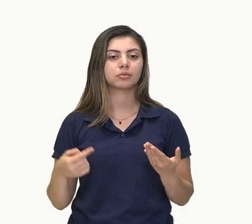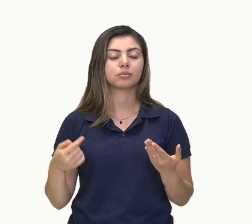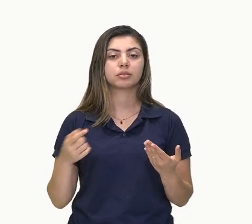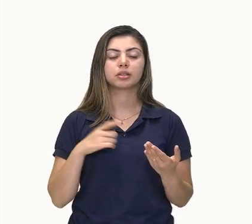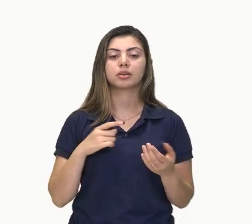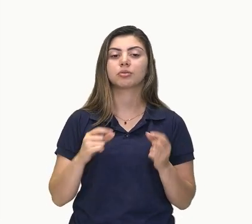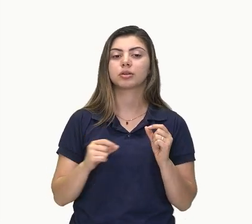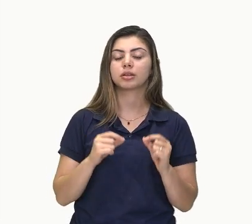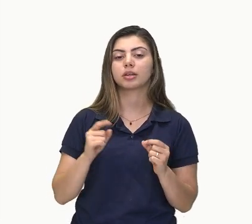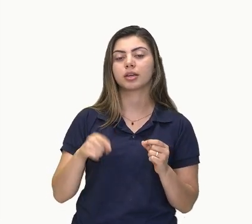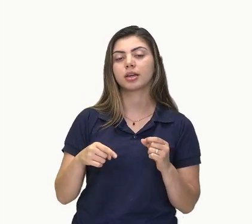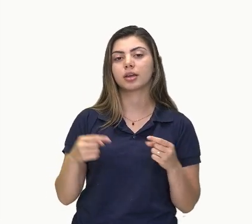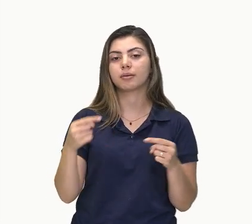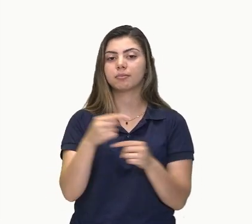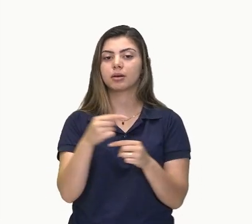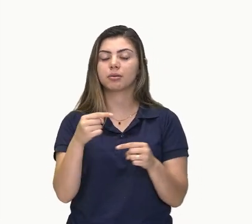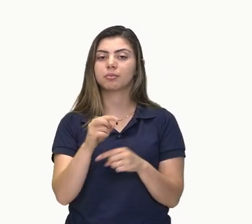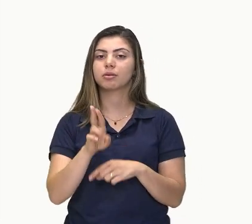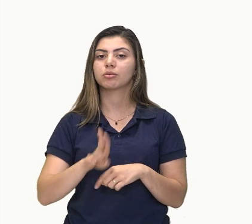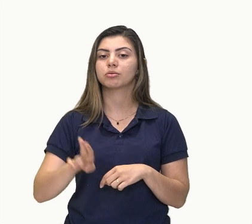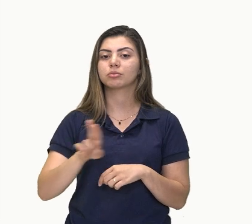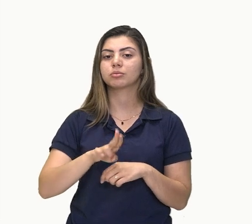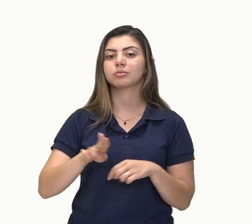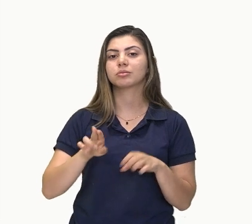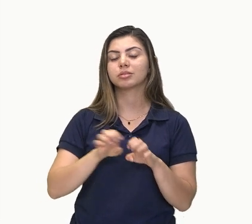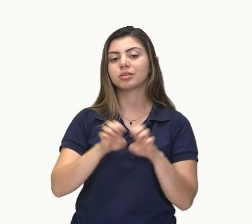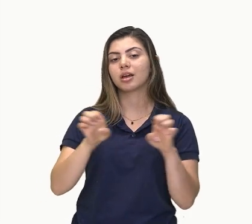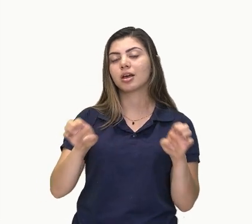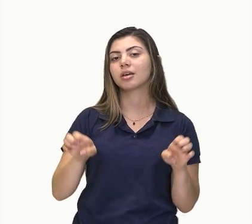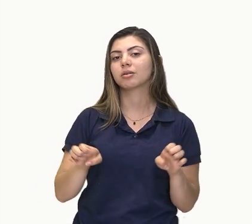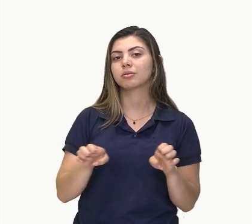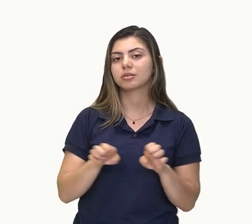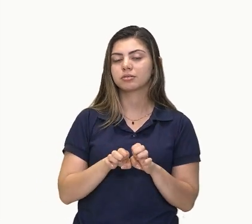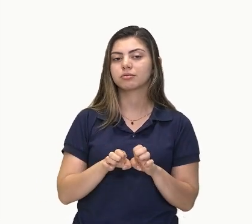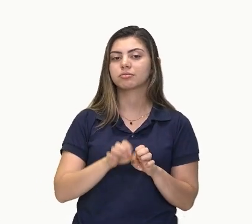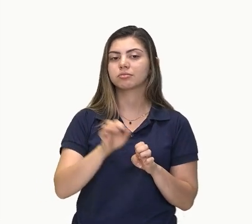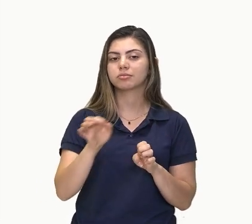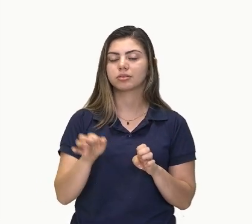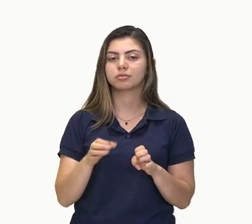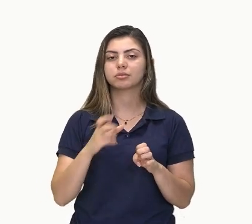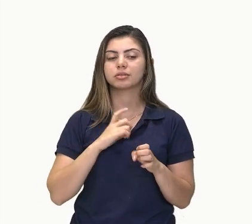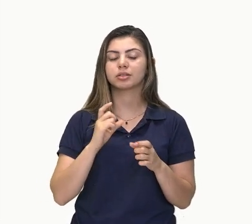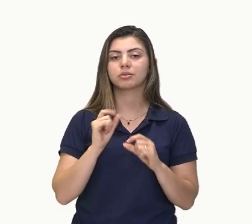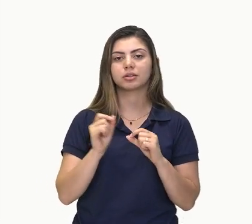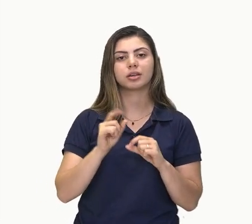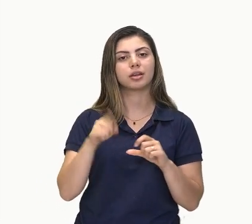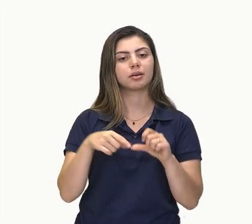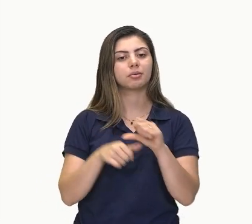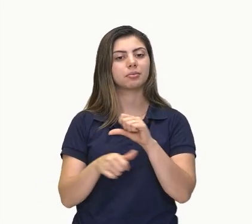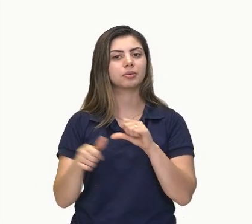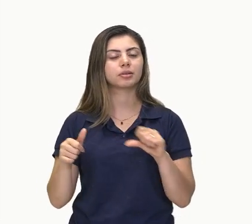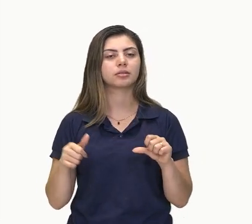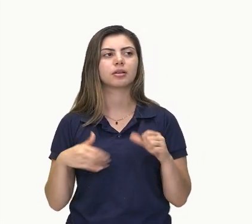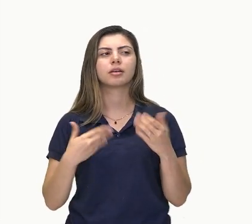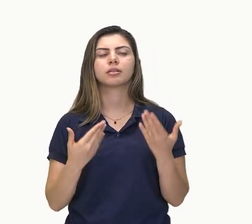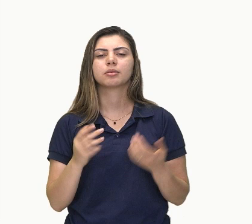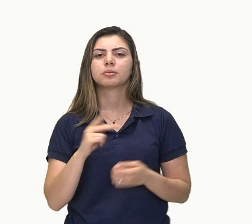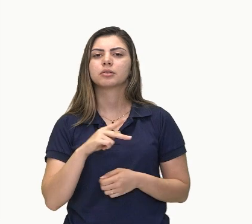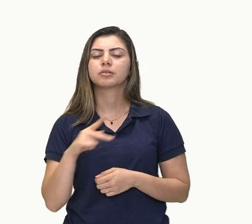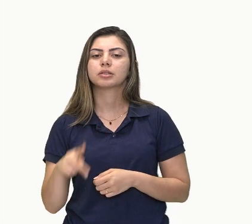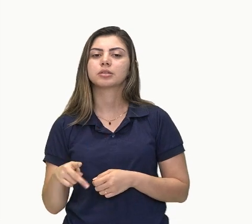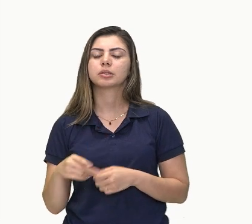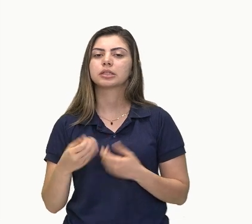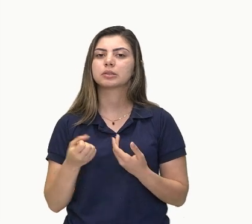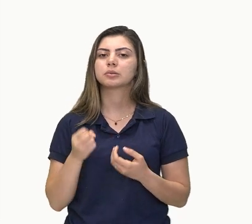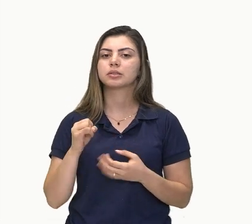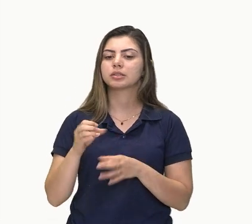vai ocorrer com essas substâncias fazendo esse processo, tá? Ah, professor, quer dizer que em um frasco eu